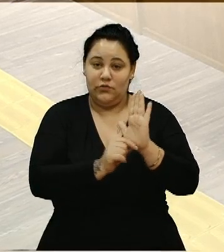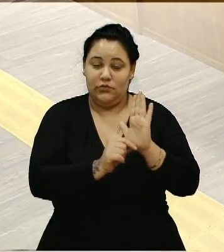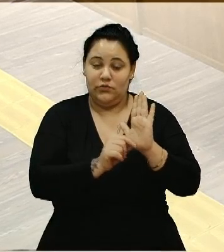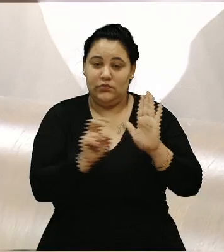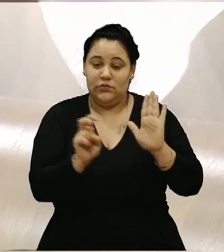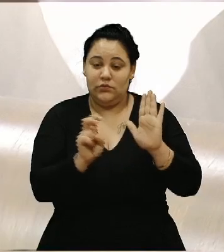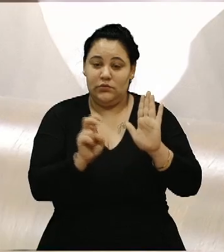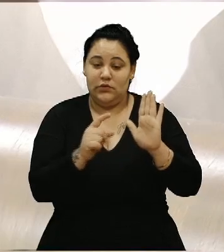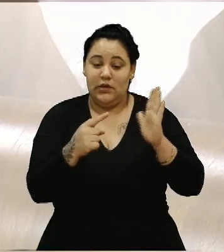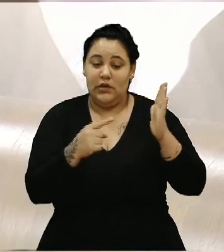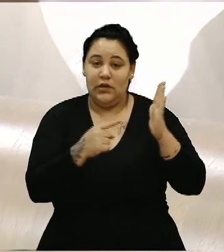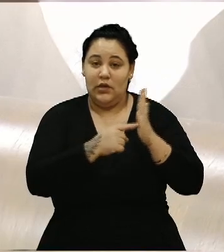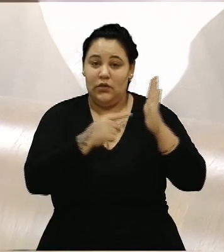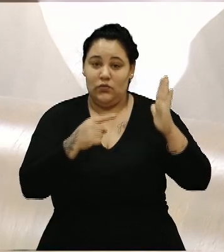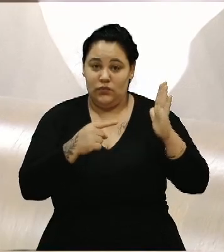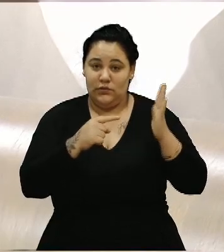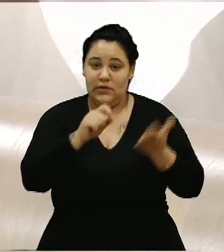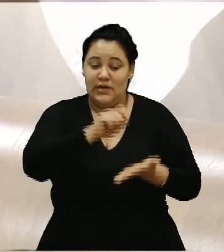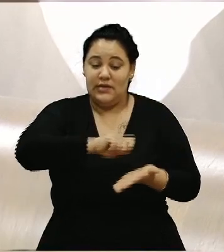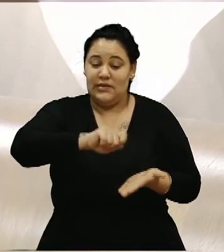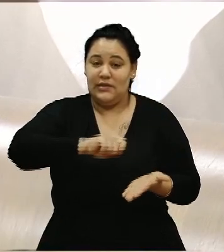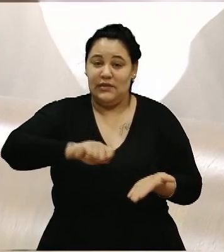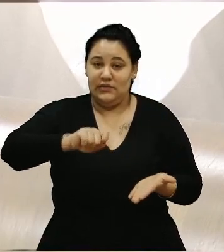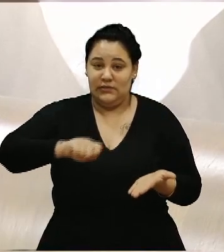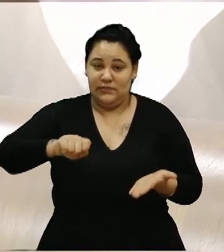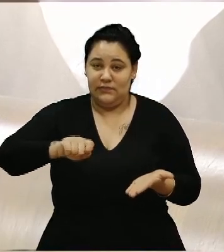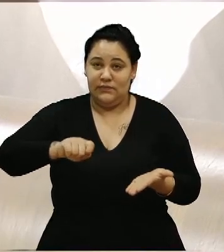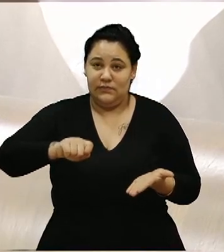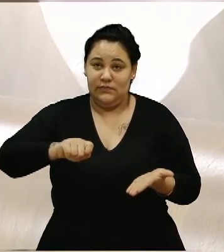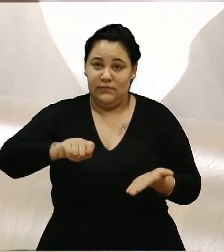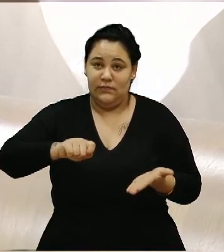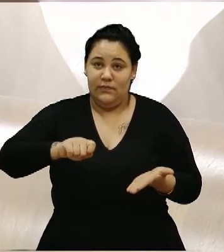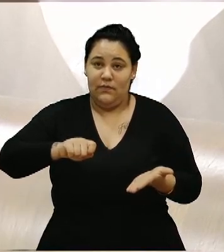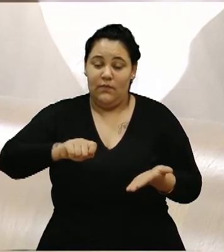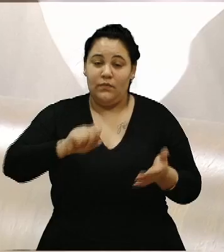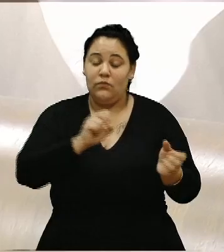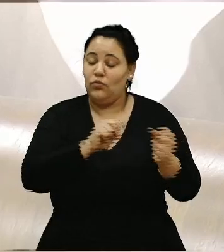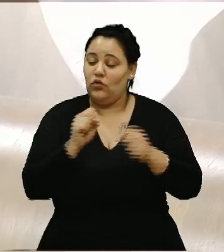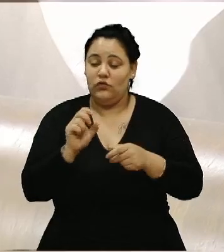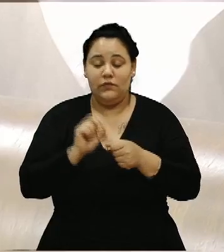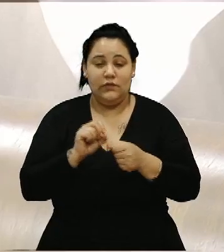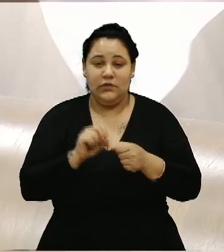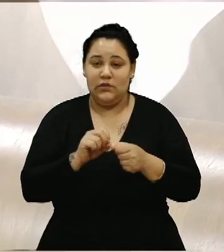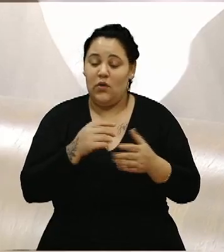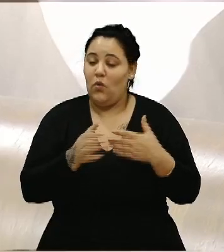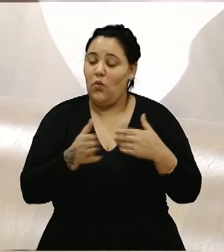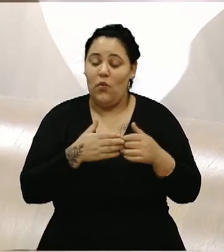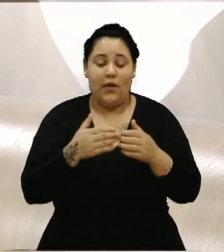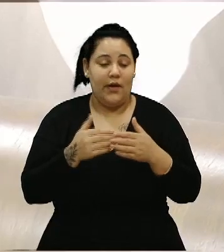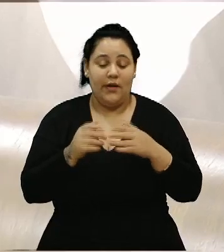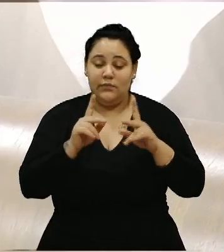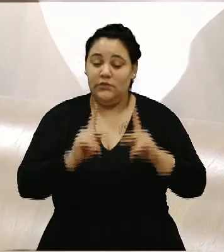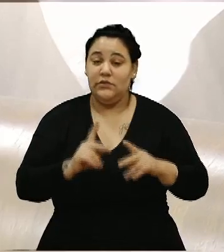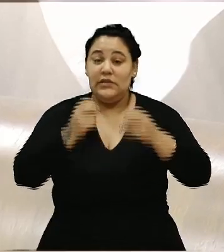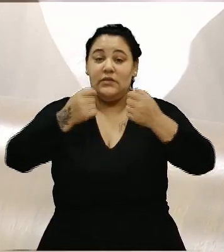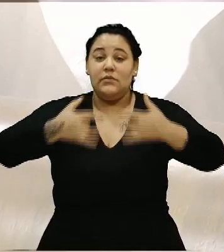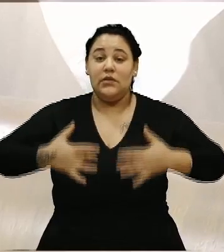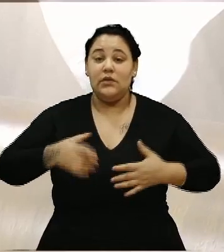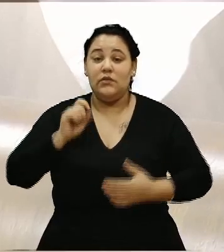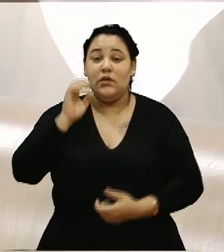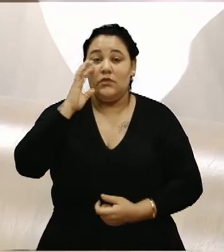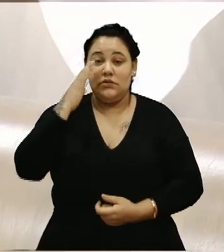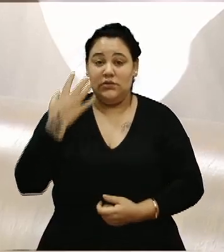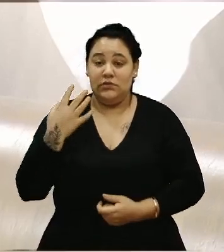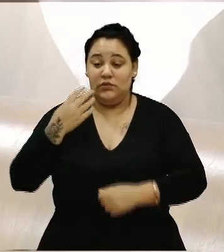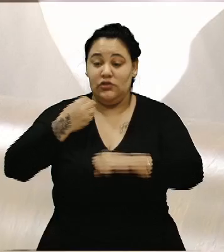denúncia escrita da infração poderá ser feita por qualquer eleitor, com a exposição dos fatos e a indicação